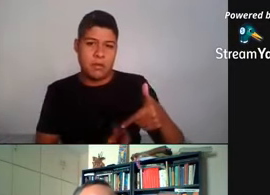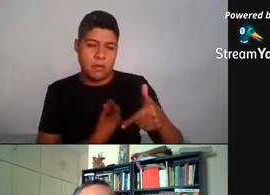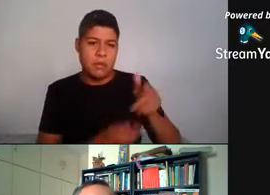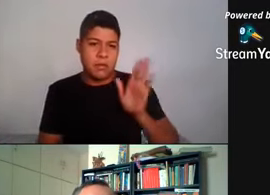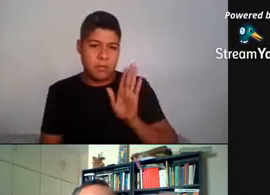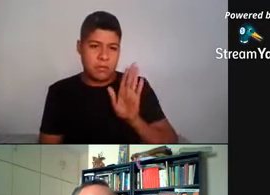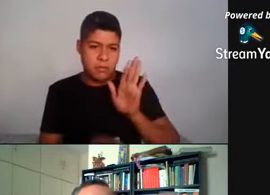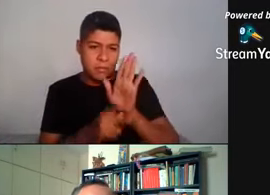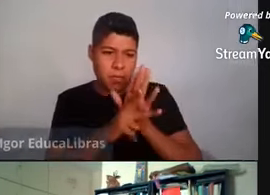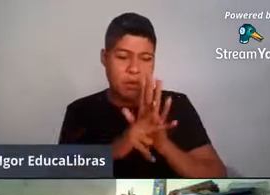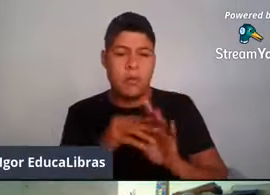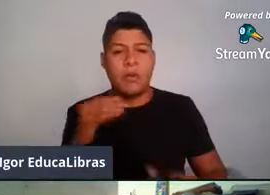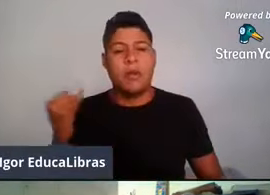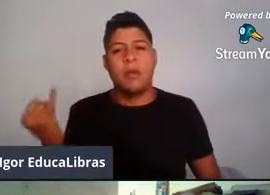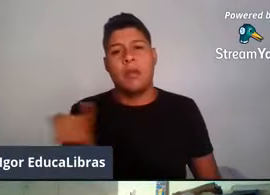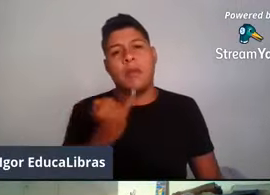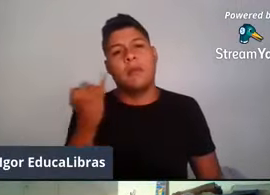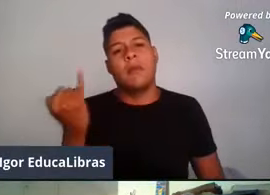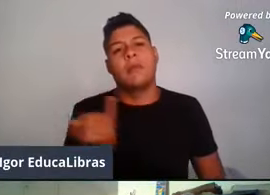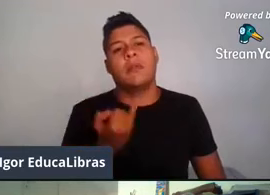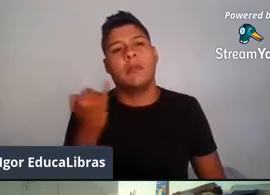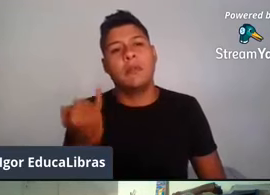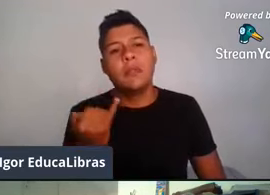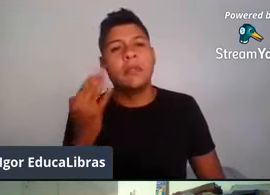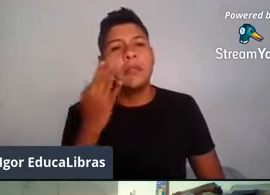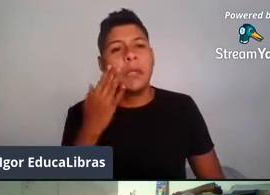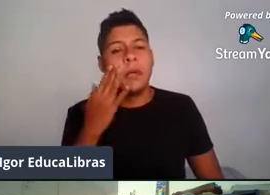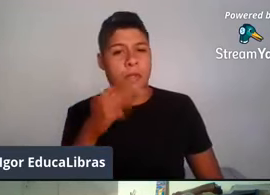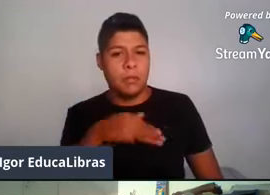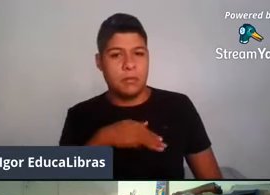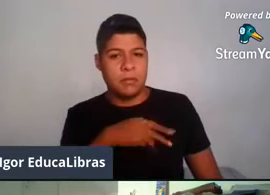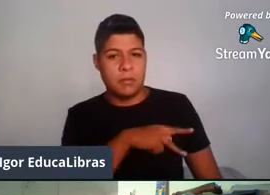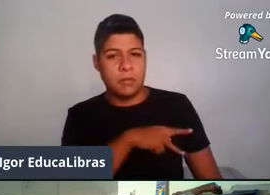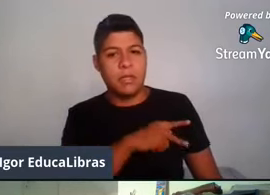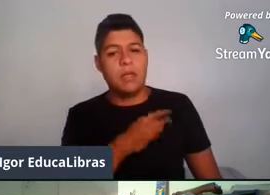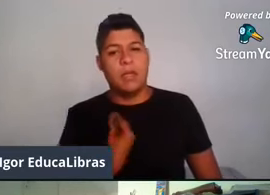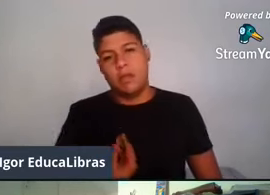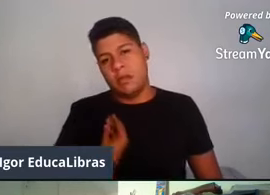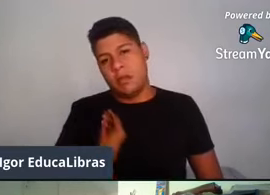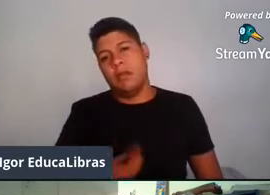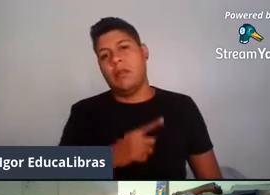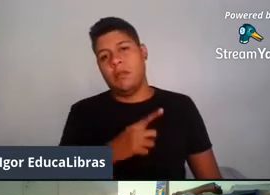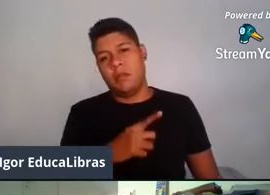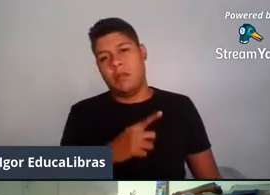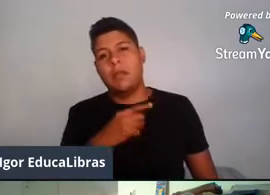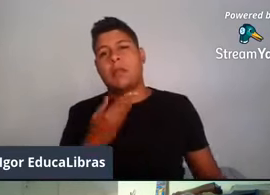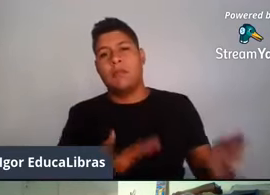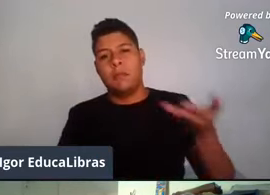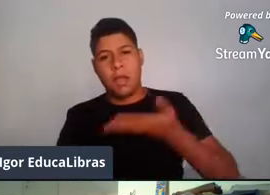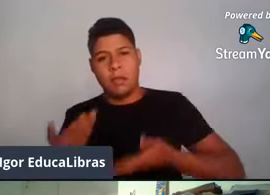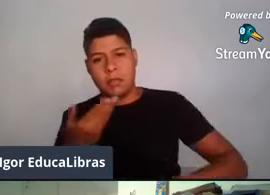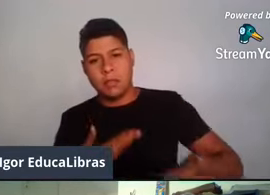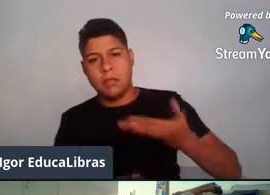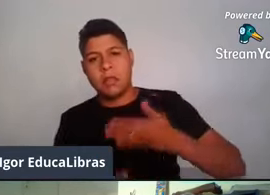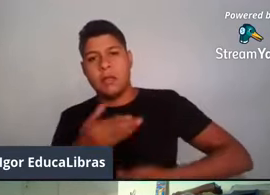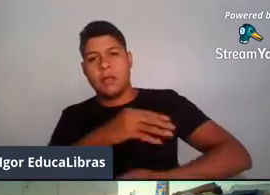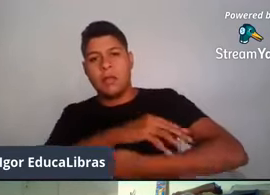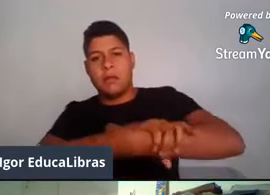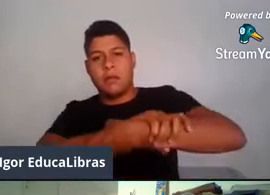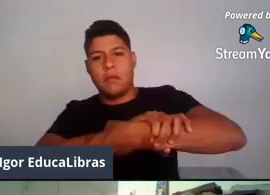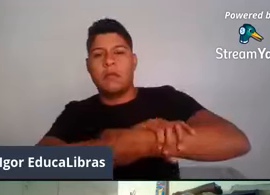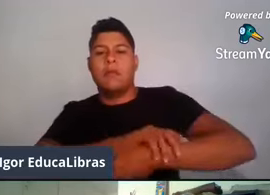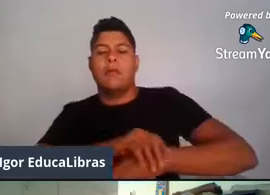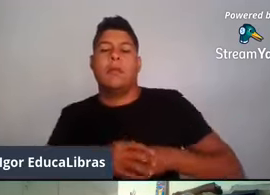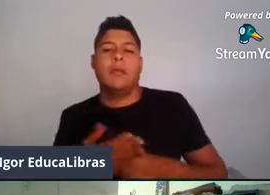também importante aí, mas o MP tradicionalmente tem esse papel de parceiro